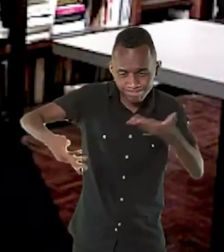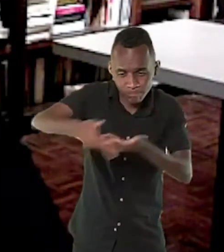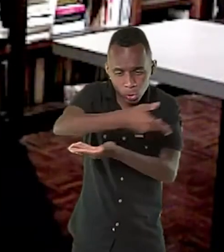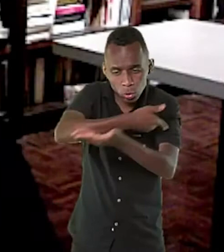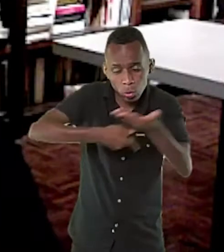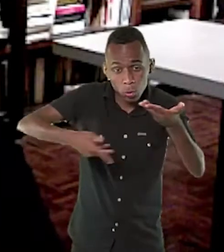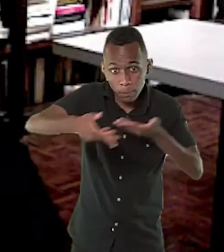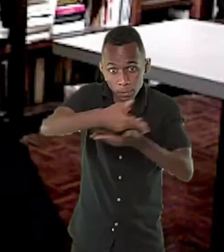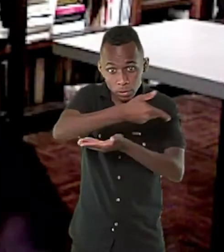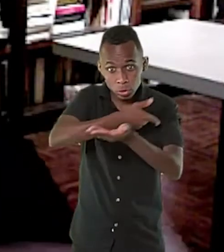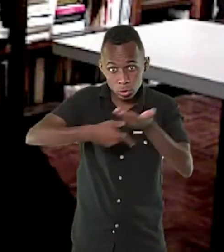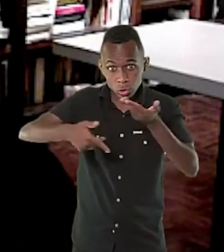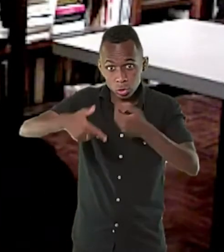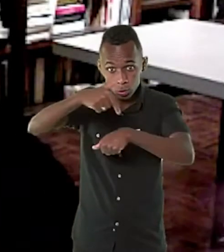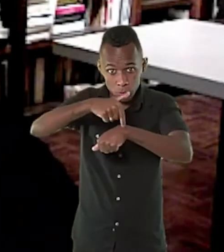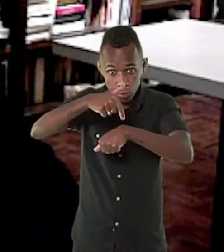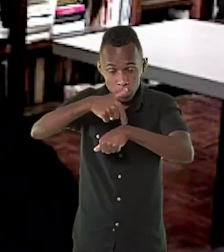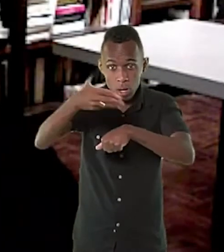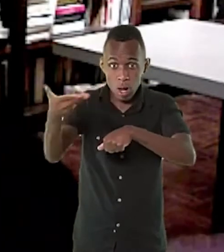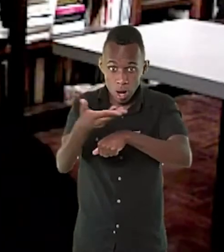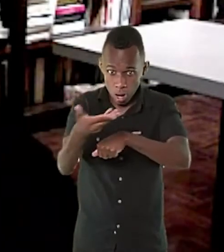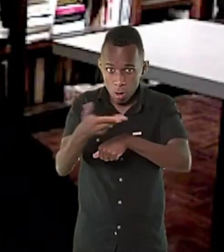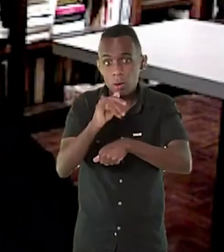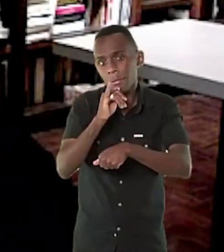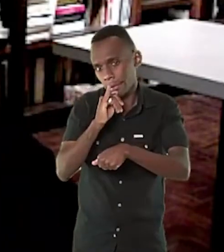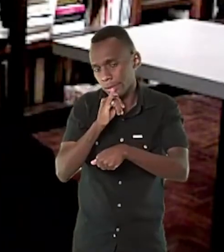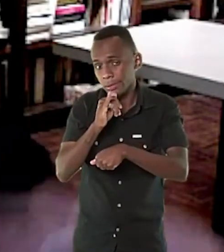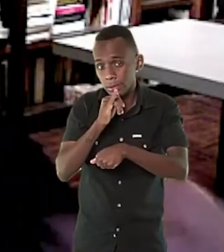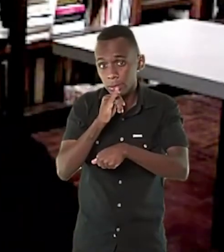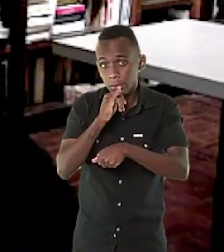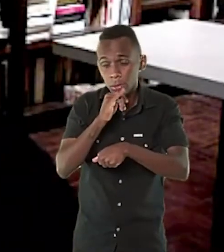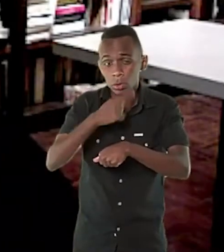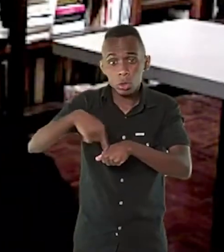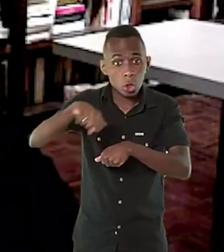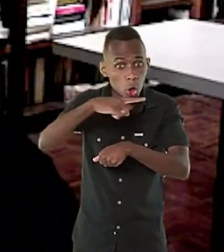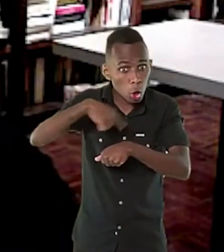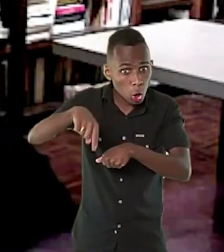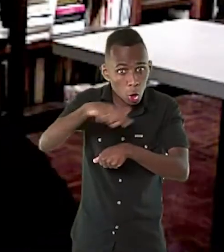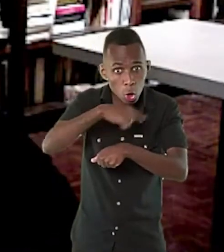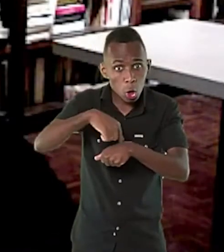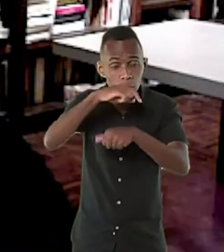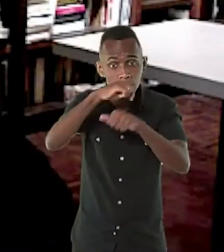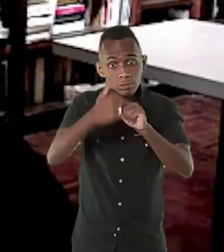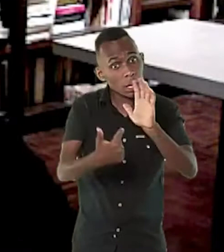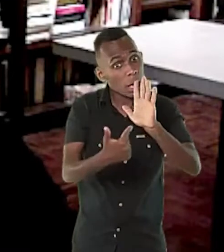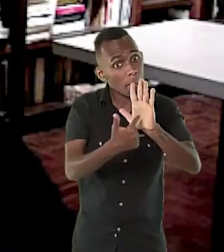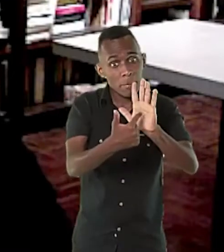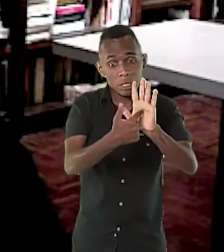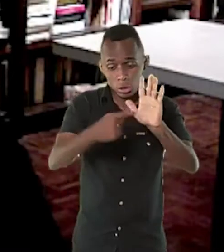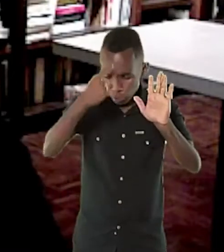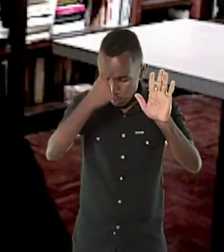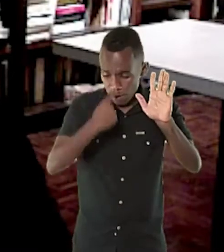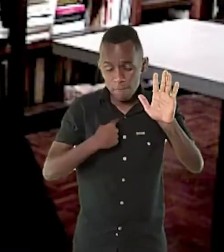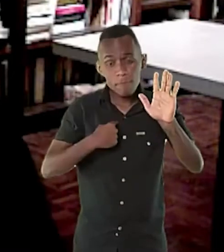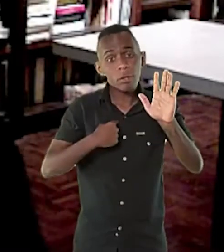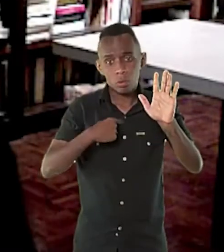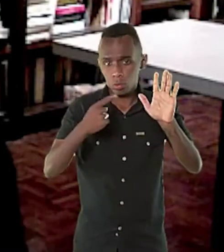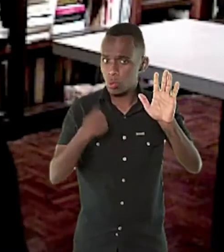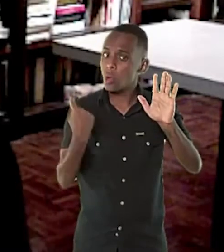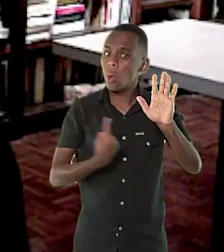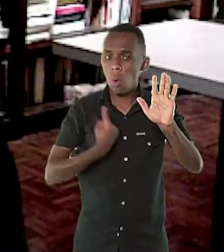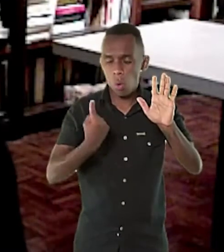nós estamos em rede, nós estamos franqueando dados sobre nós mesmos.